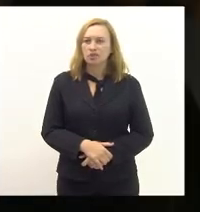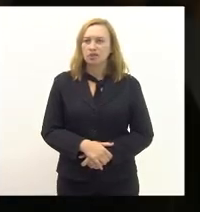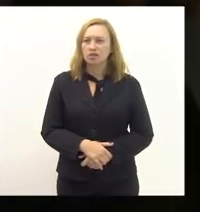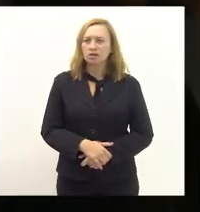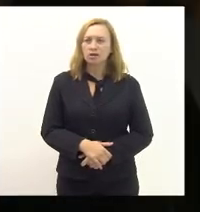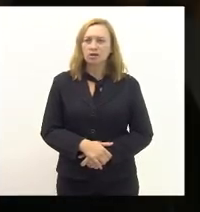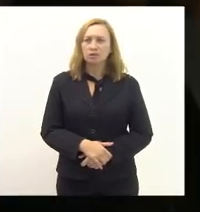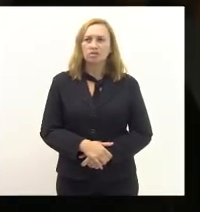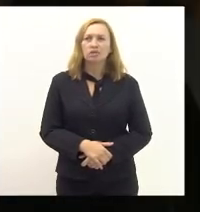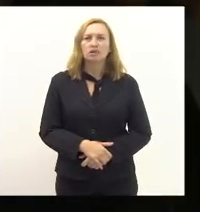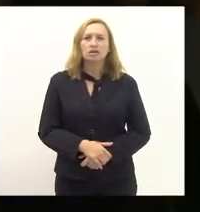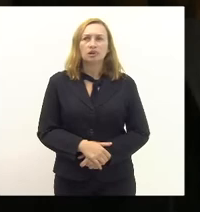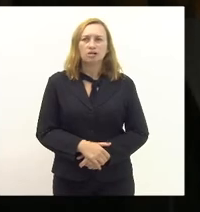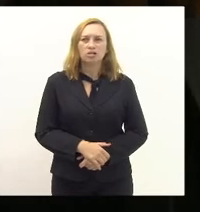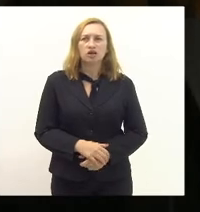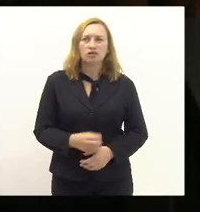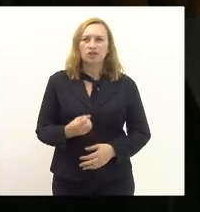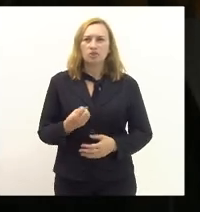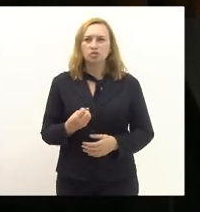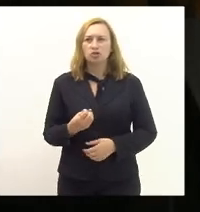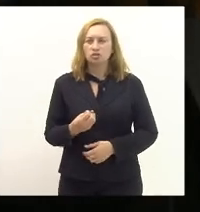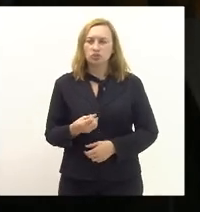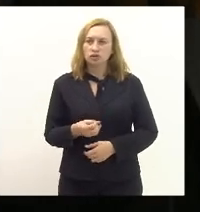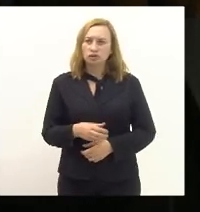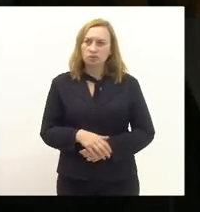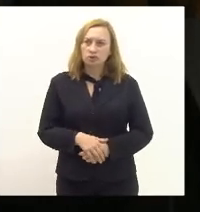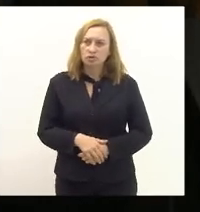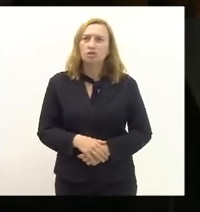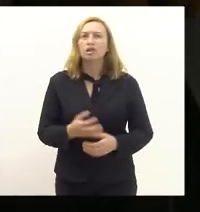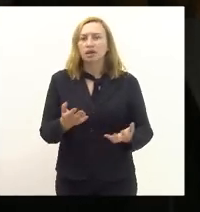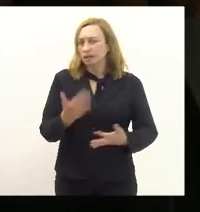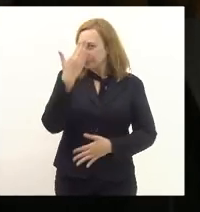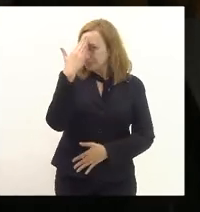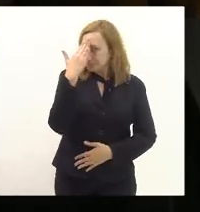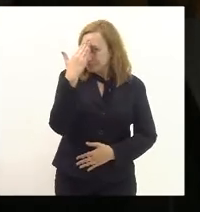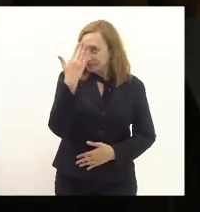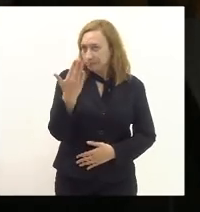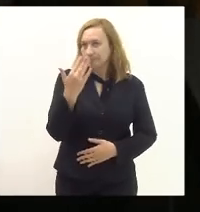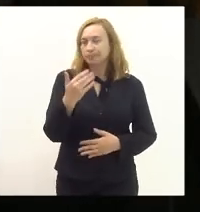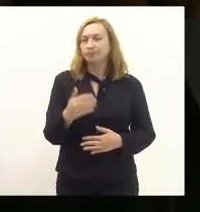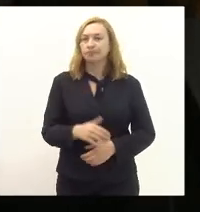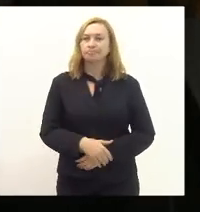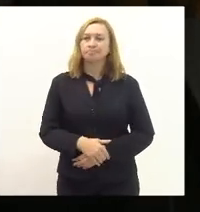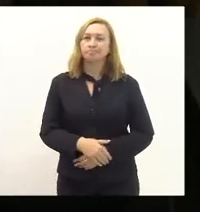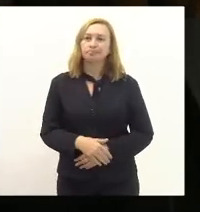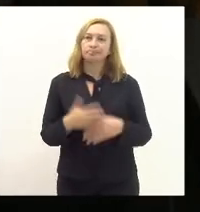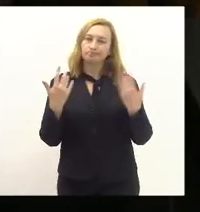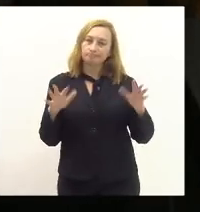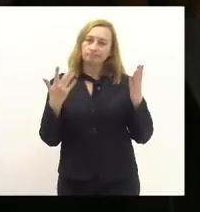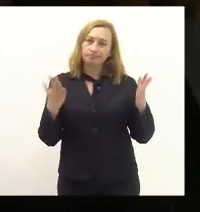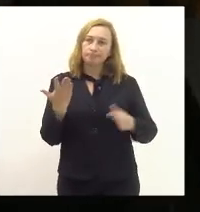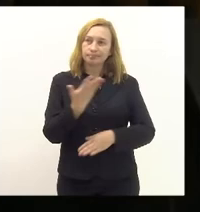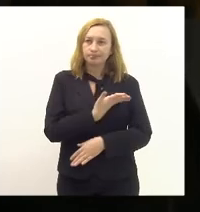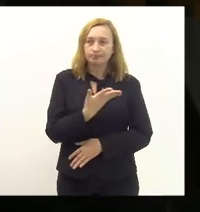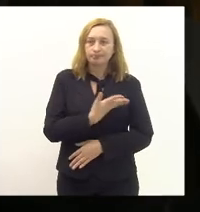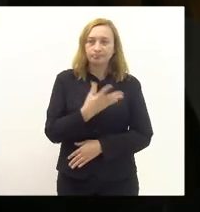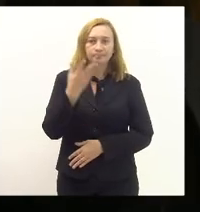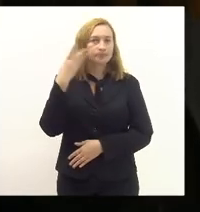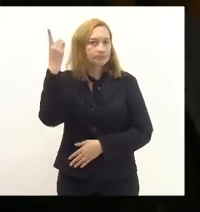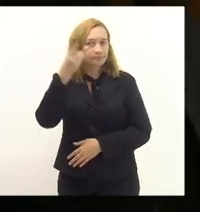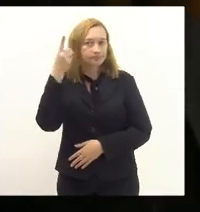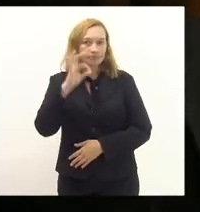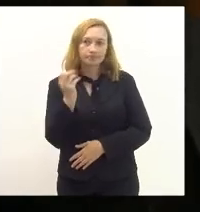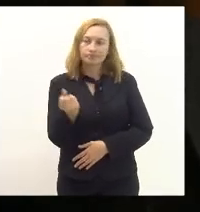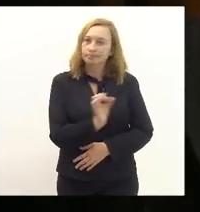Boa tarde a todos. Gostaria de cumprimentar a minha amiga, deputada Marta Rocha, essa deputada